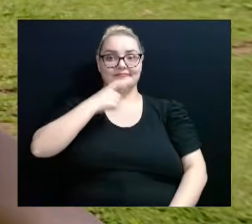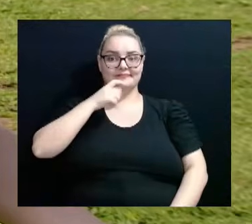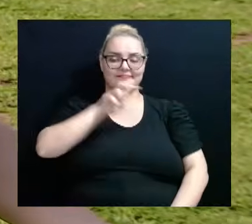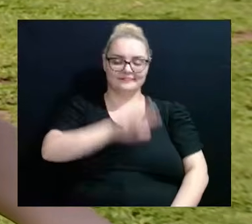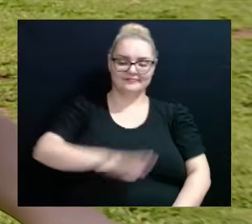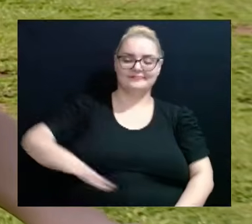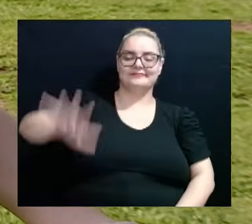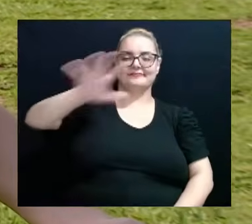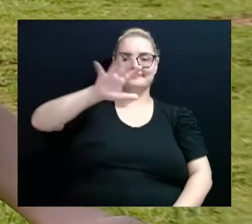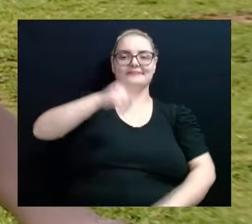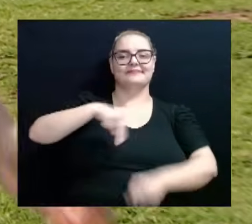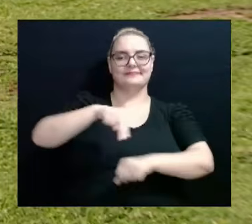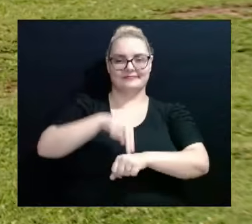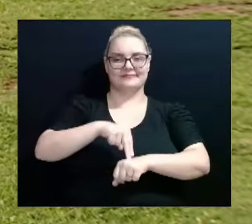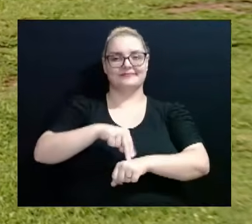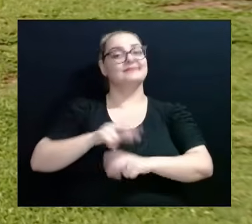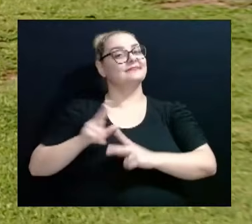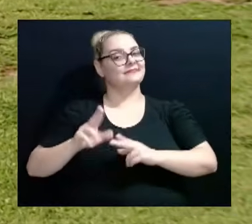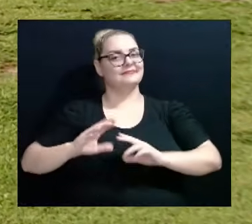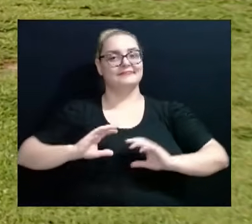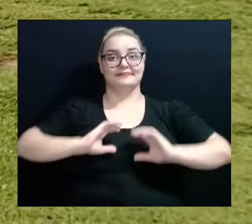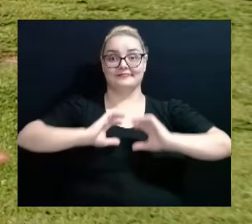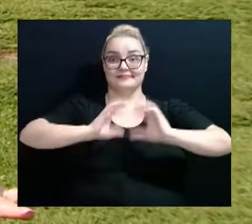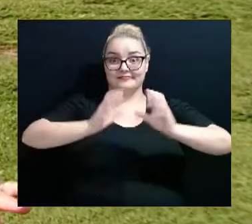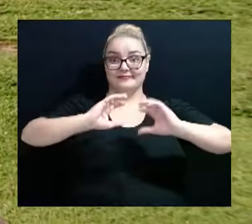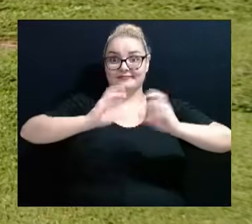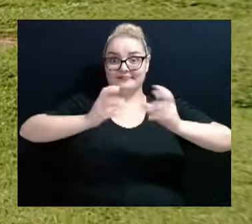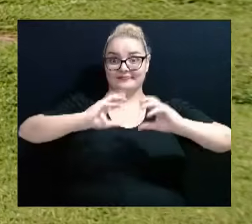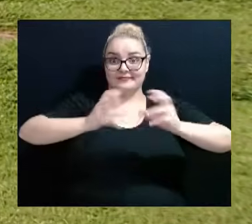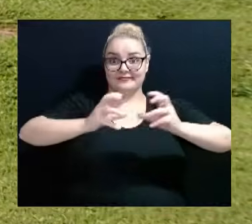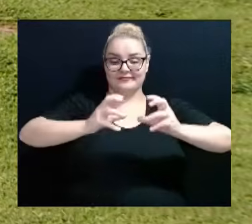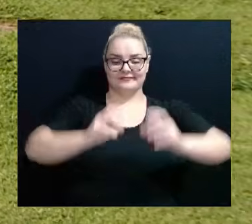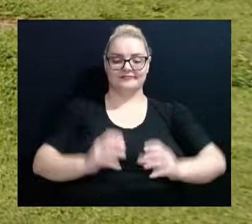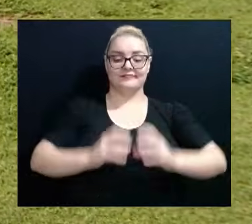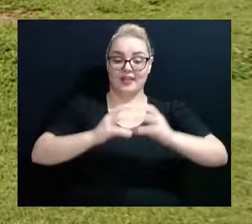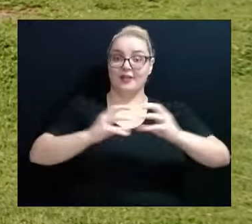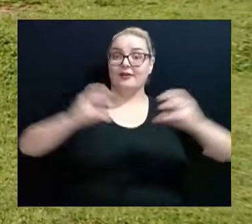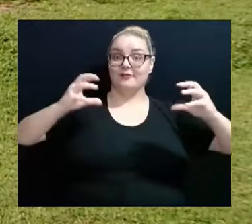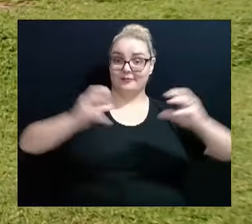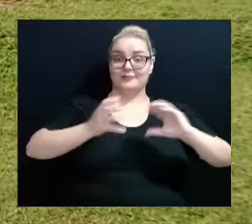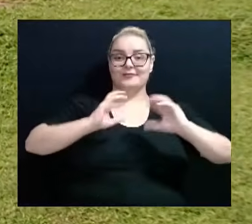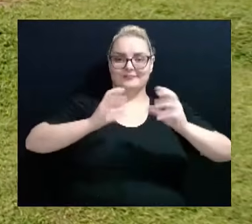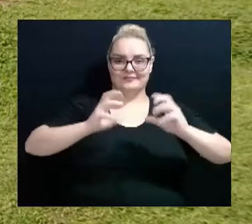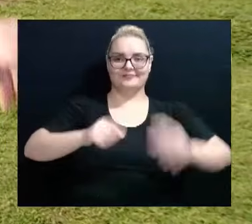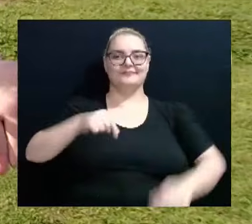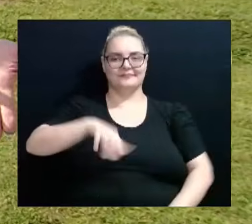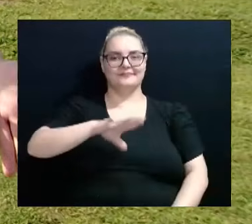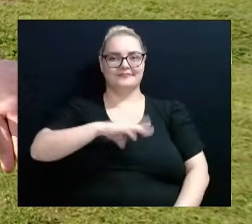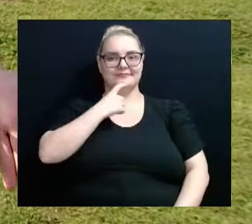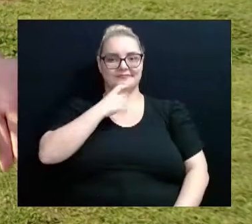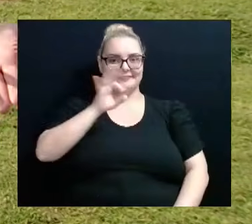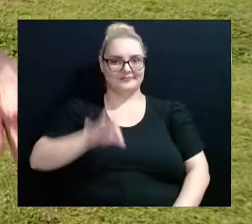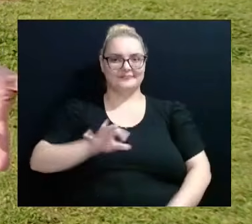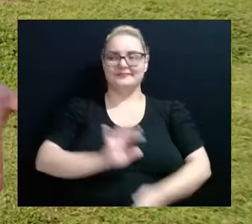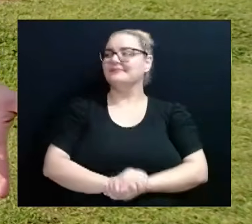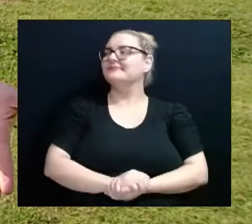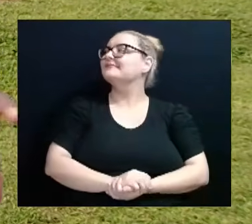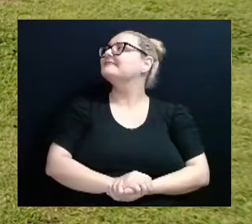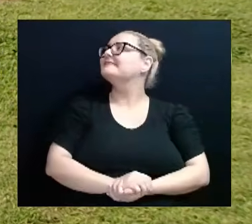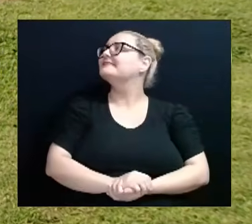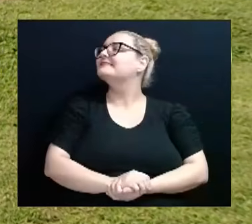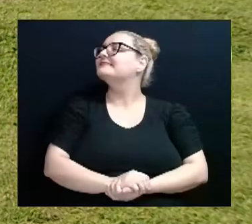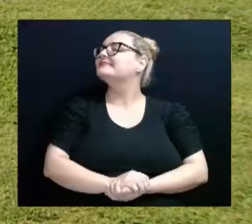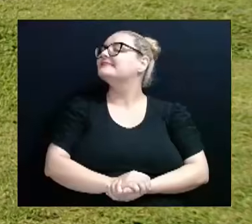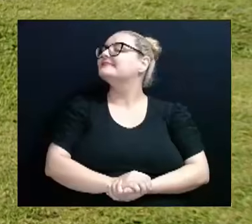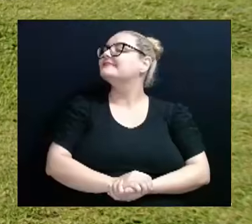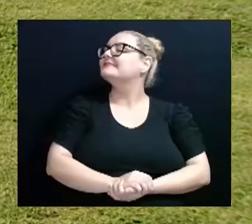O estádio Brinco de Ouro da Princesa, aqui em Campinas, não é só a casa do Guarani, mas também do Indians, o time de futebol americano da